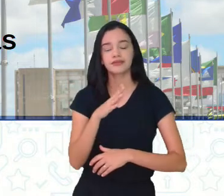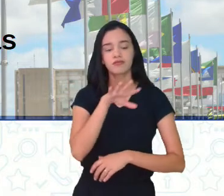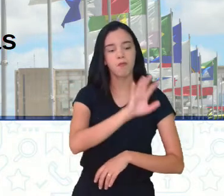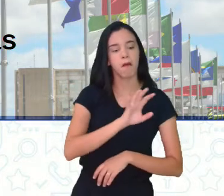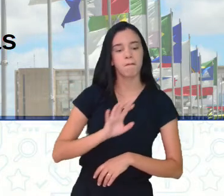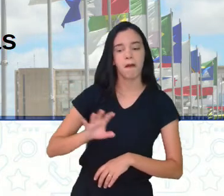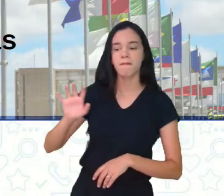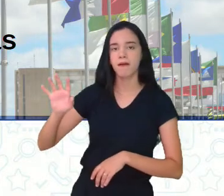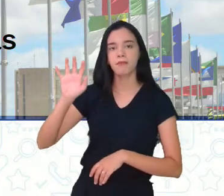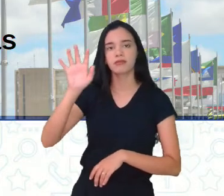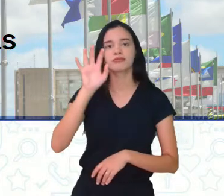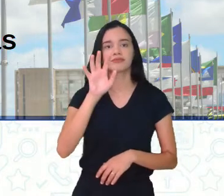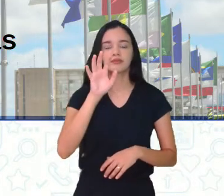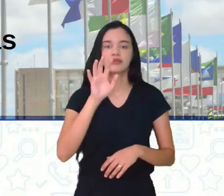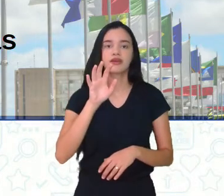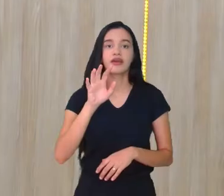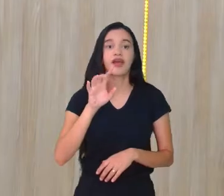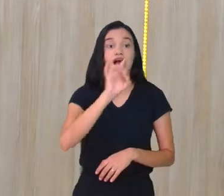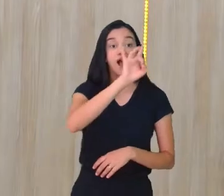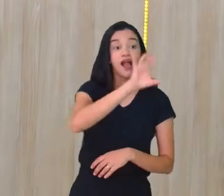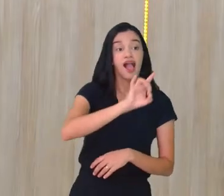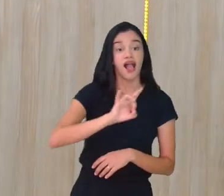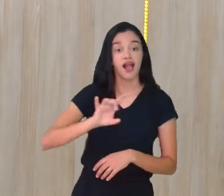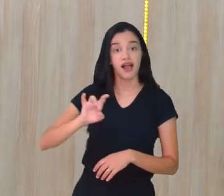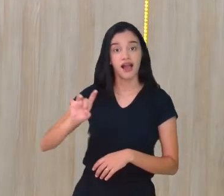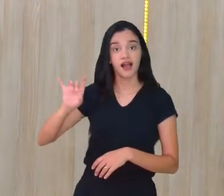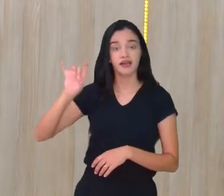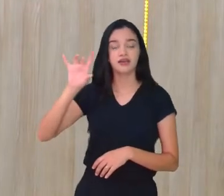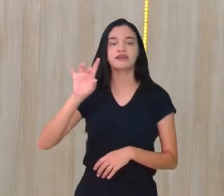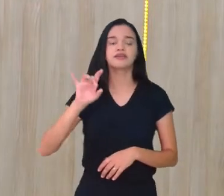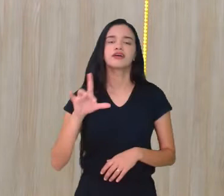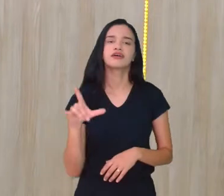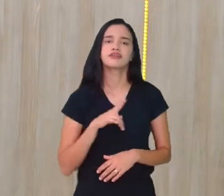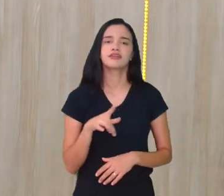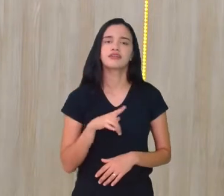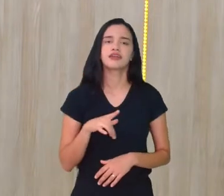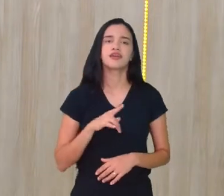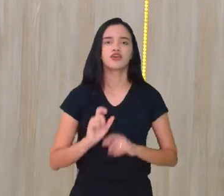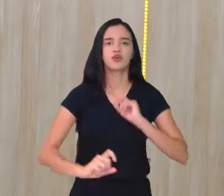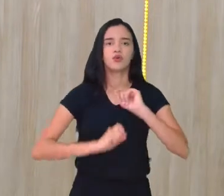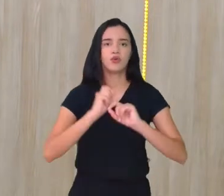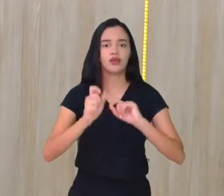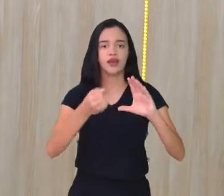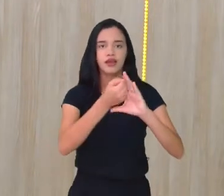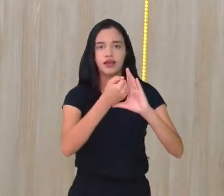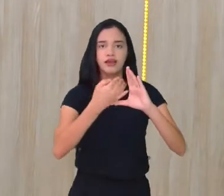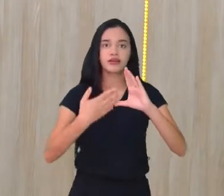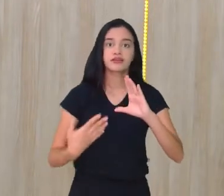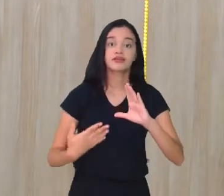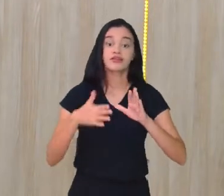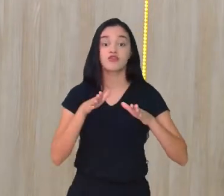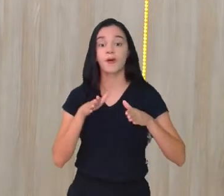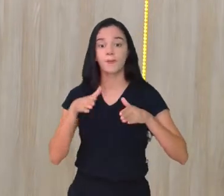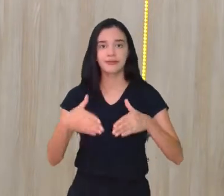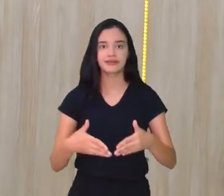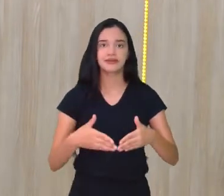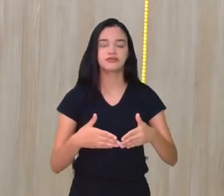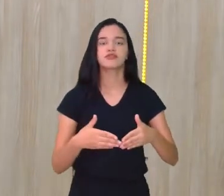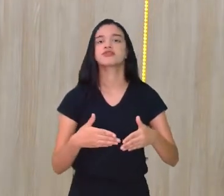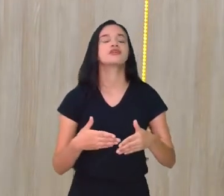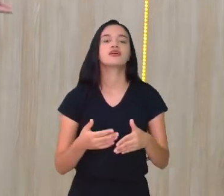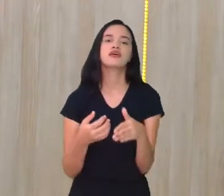exemplo. Cada região vai possuir ali características específicas.